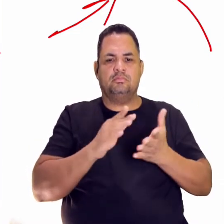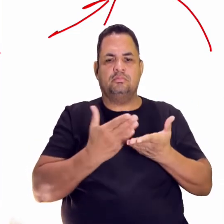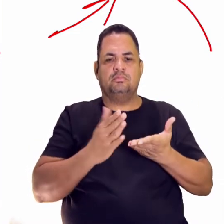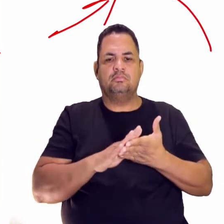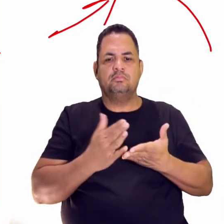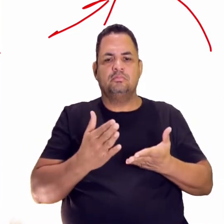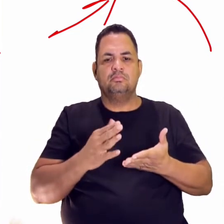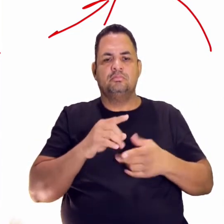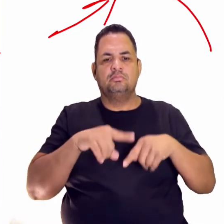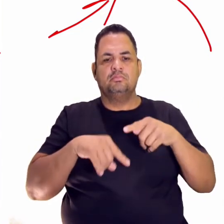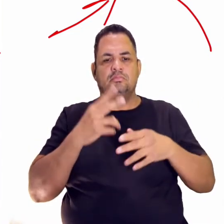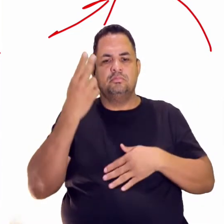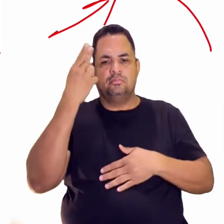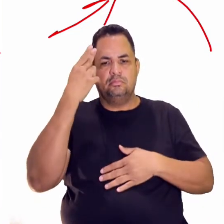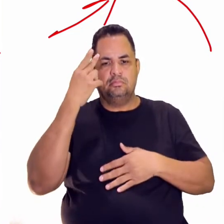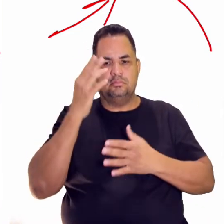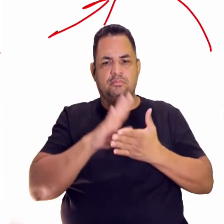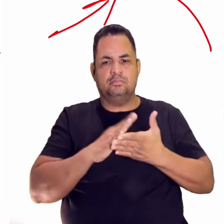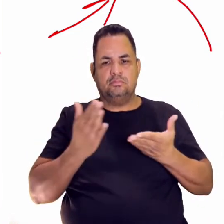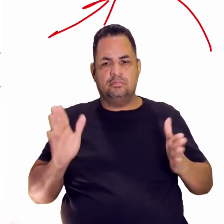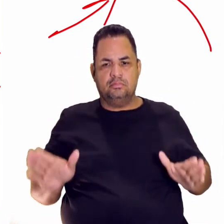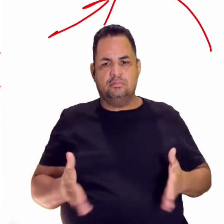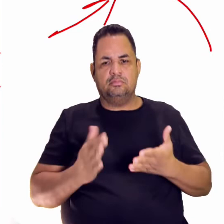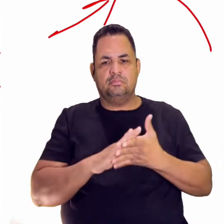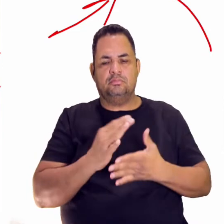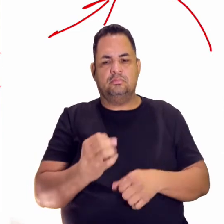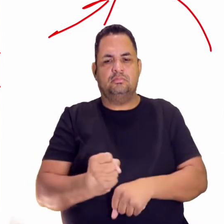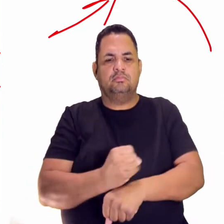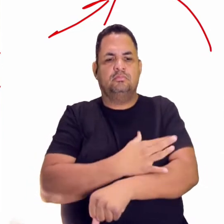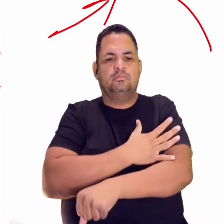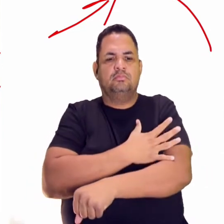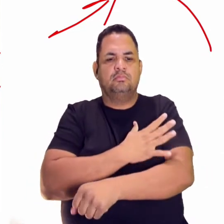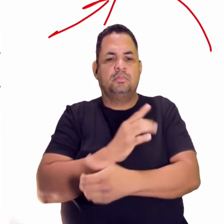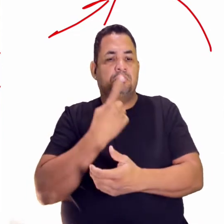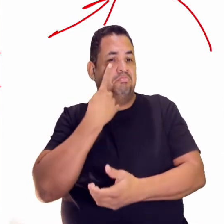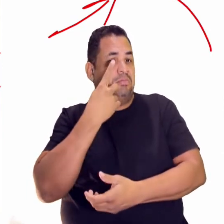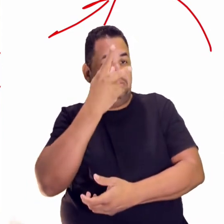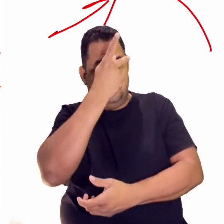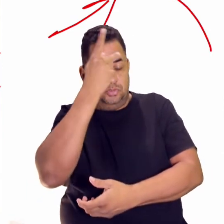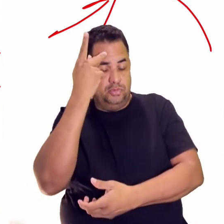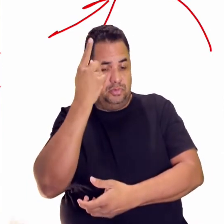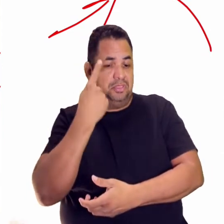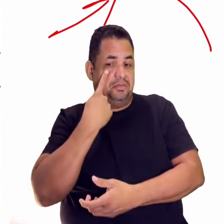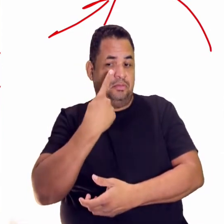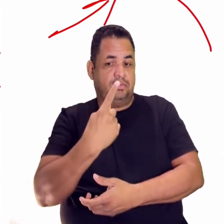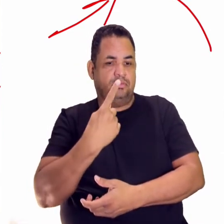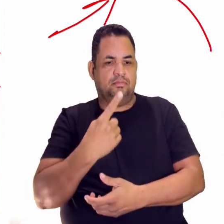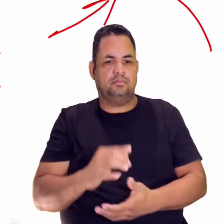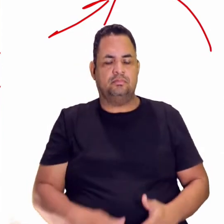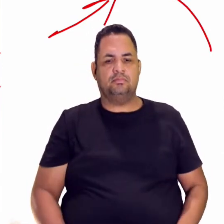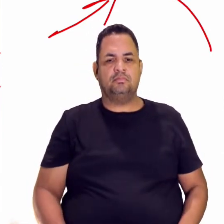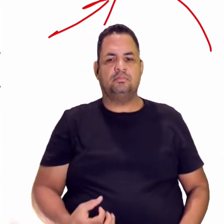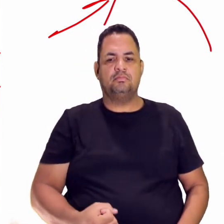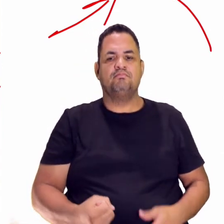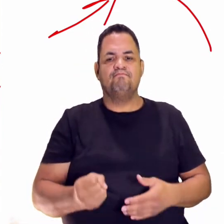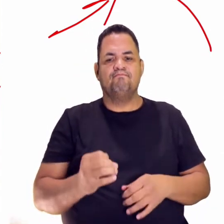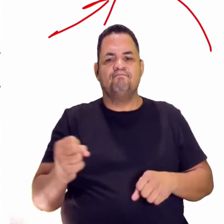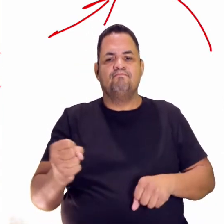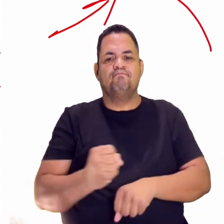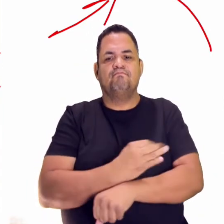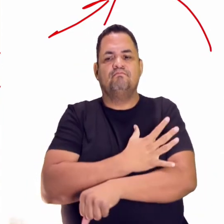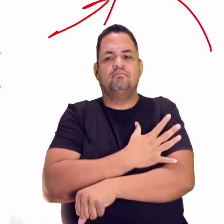com materiais naturais para provocar emoções no espectador. E aí essa emoção pode